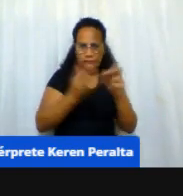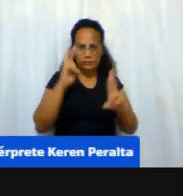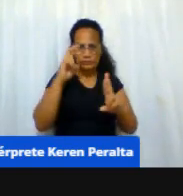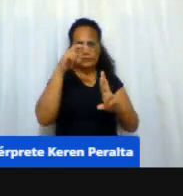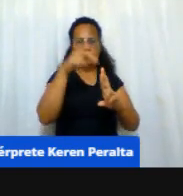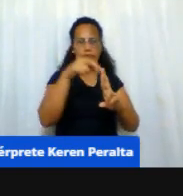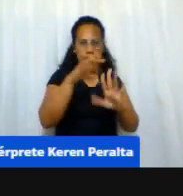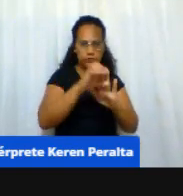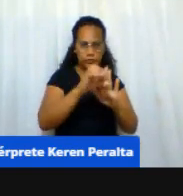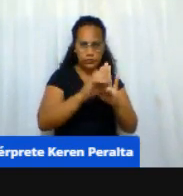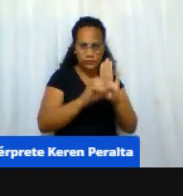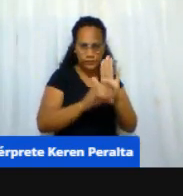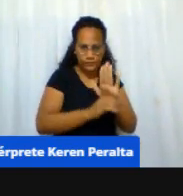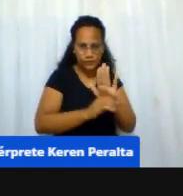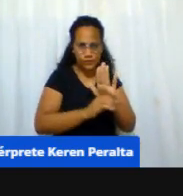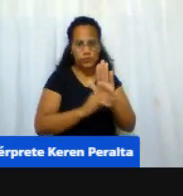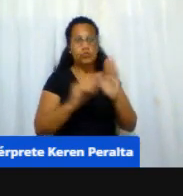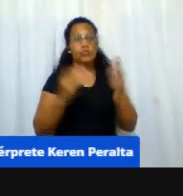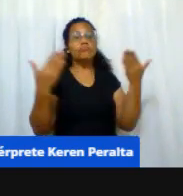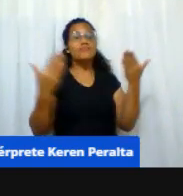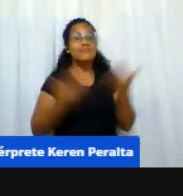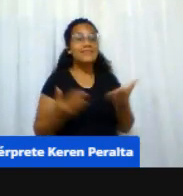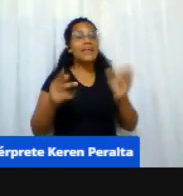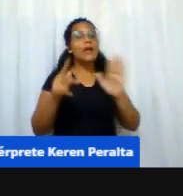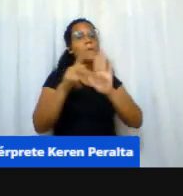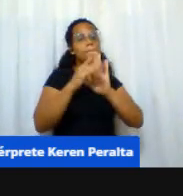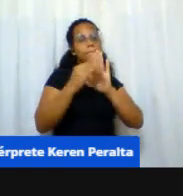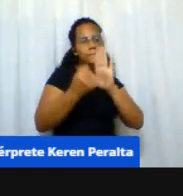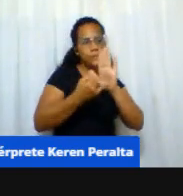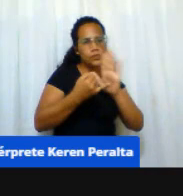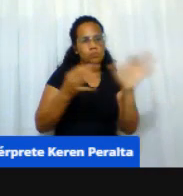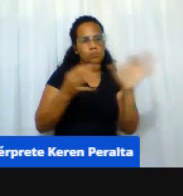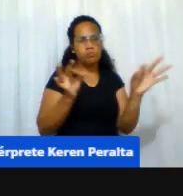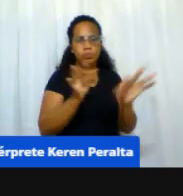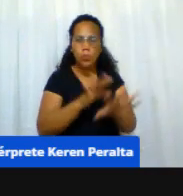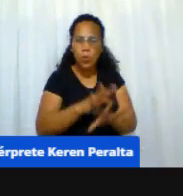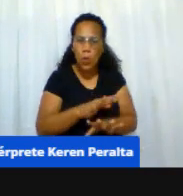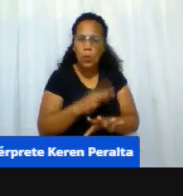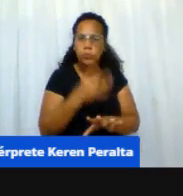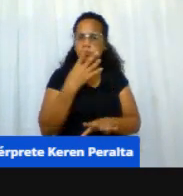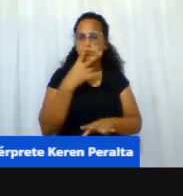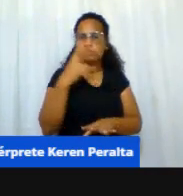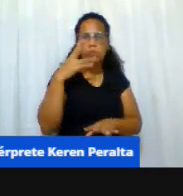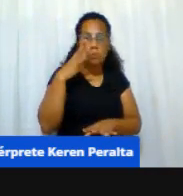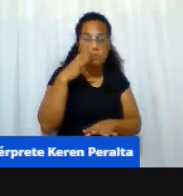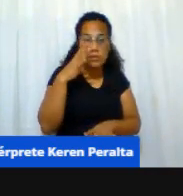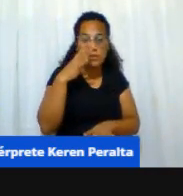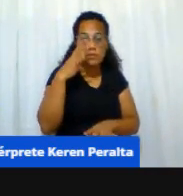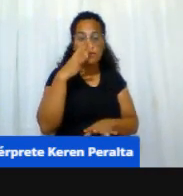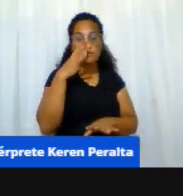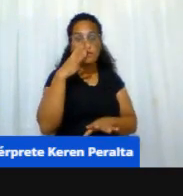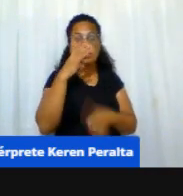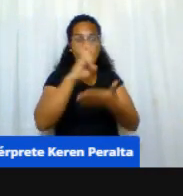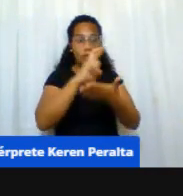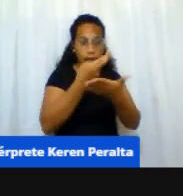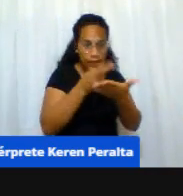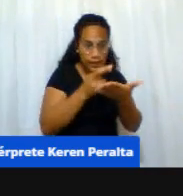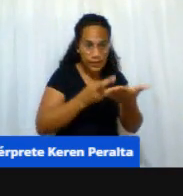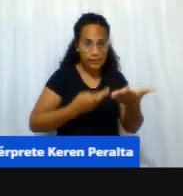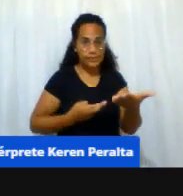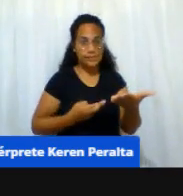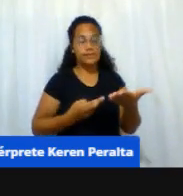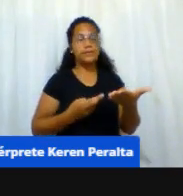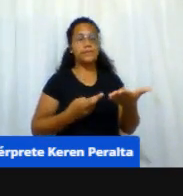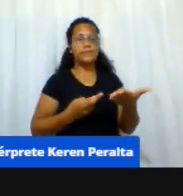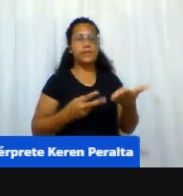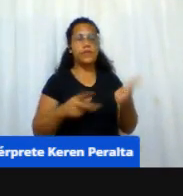já assentado, um olhar mais acurado sobre a redação e a própria ordem em que se convencionou distribuir